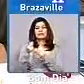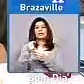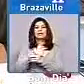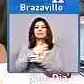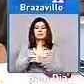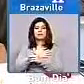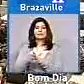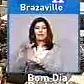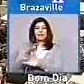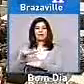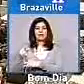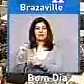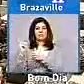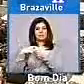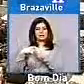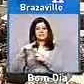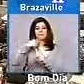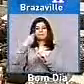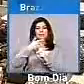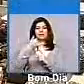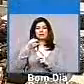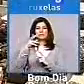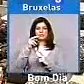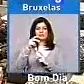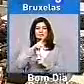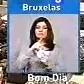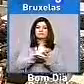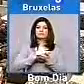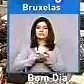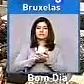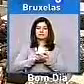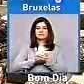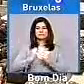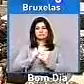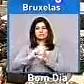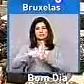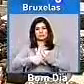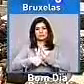com uma empresa do sector. 2013 será o ano de consolidação do projeto.